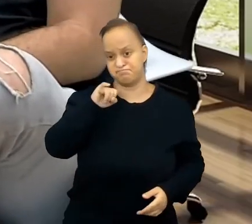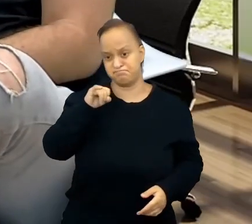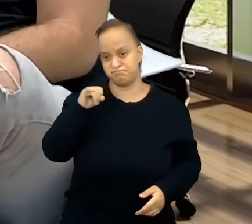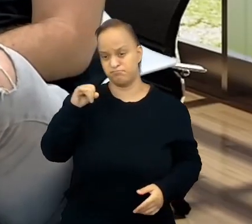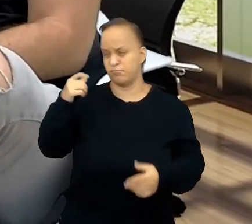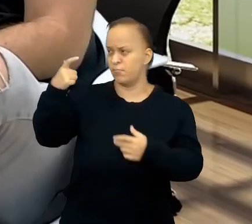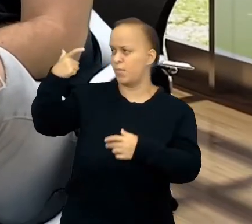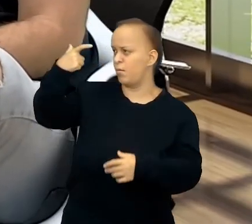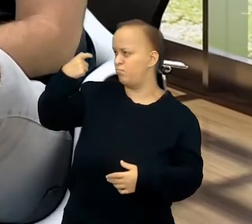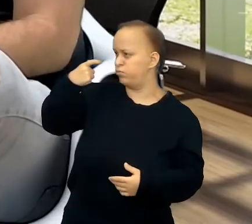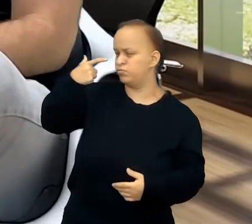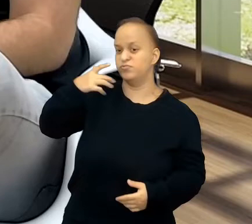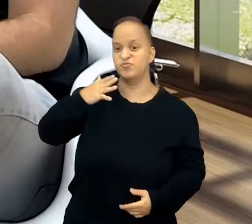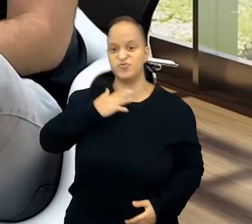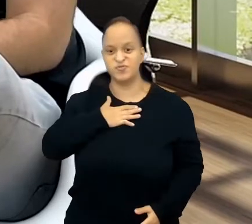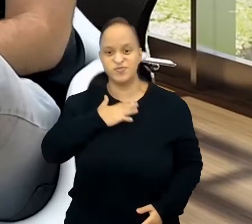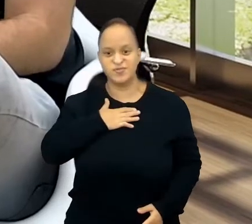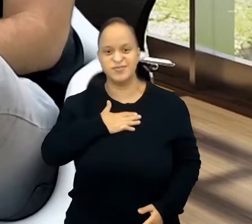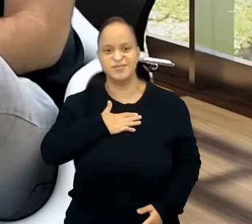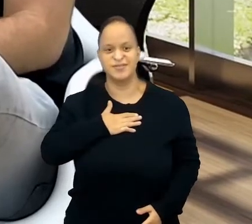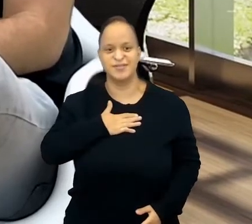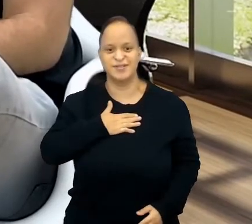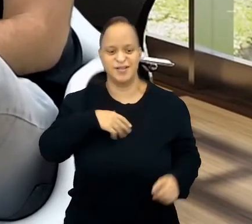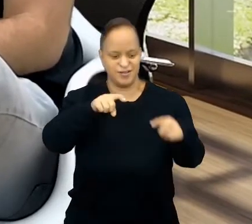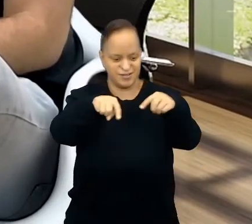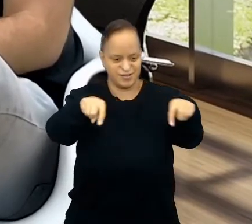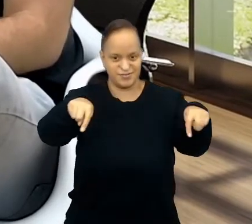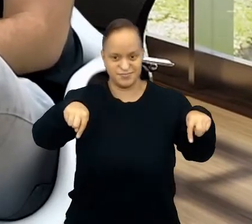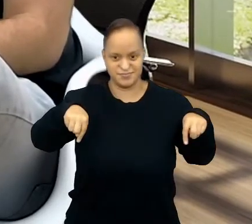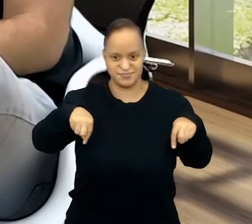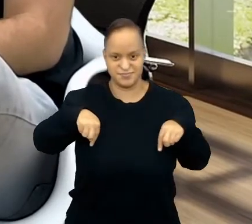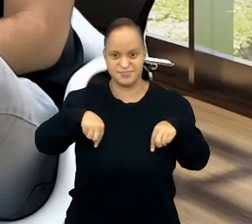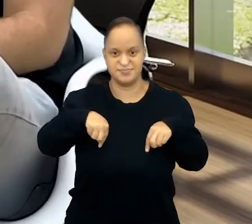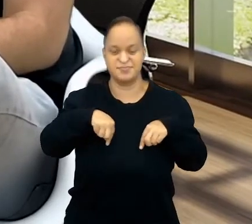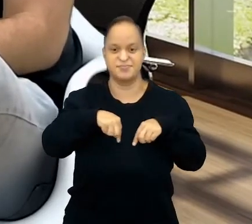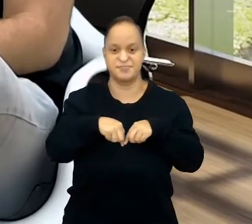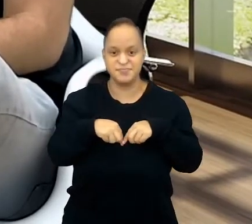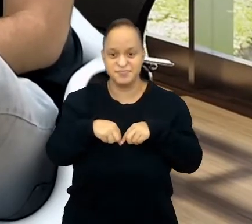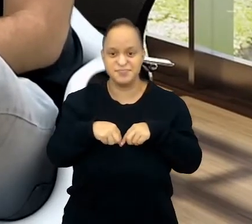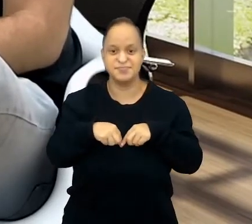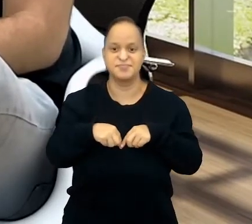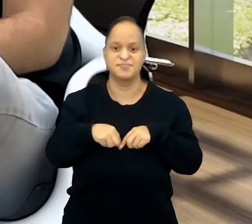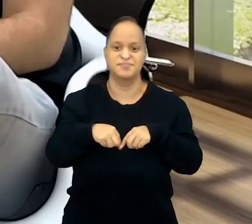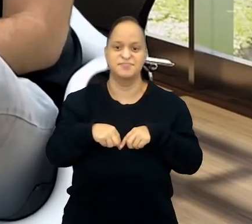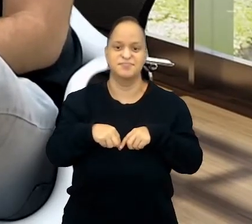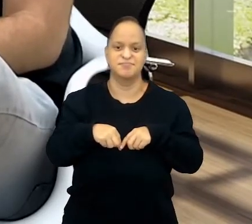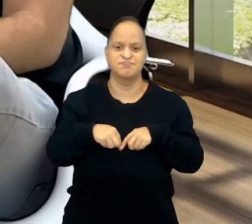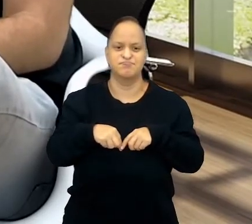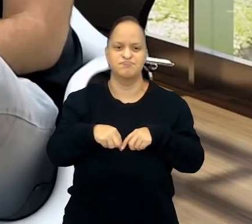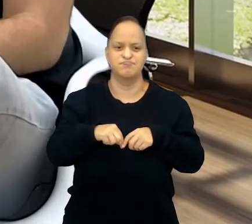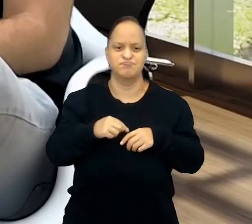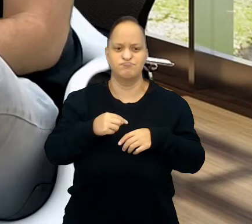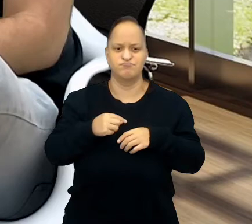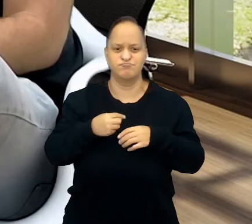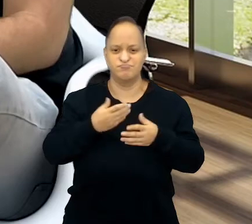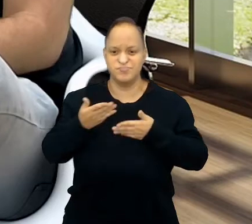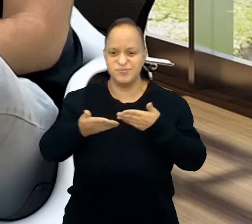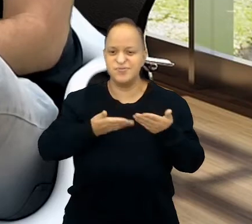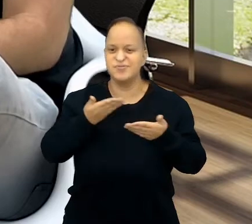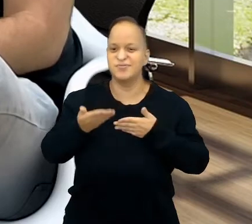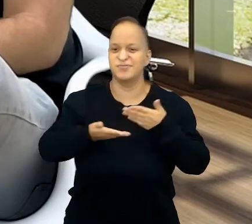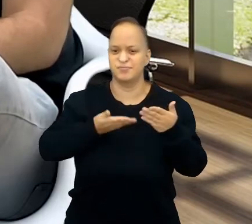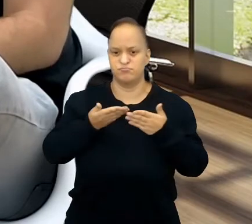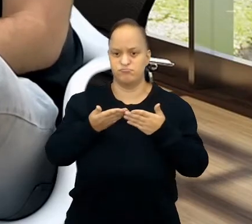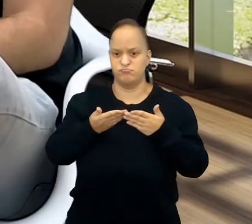sempre dentro do consultório. Sem cliente, mas dentro do consultório. Falando uma frase bem